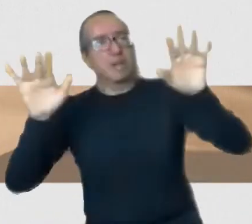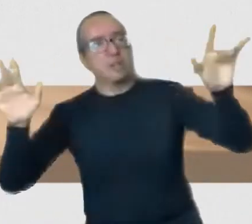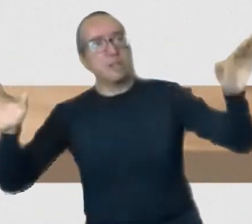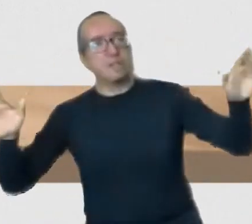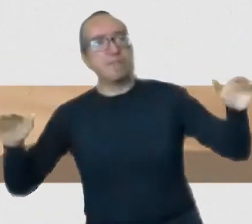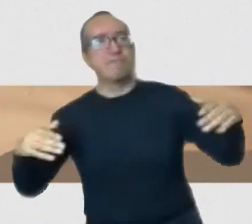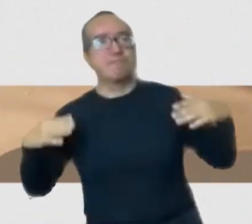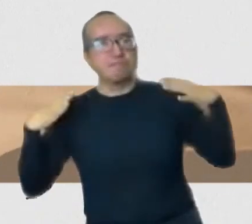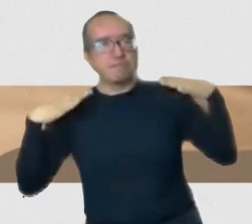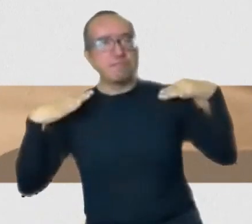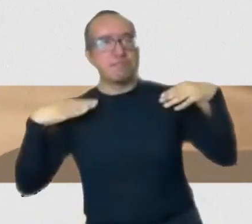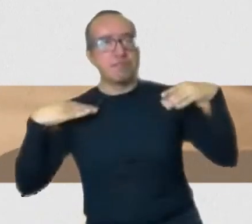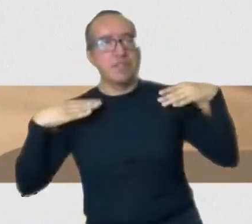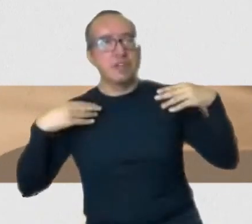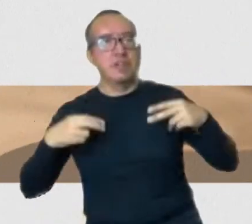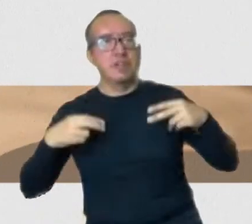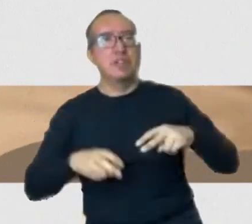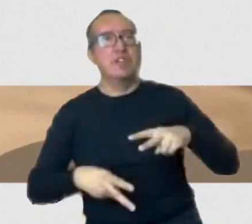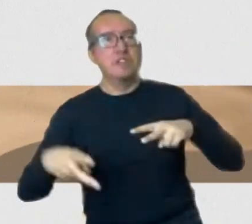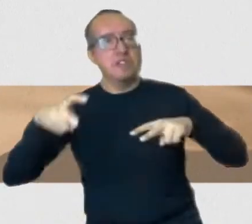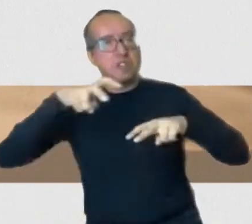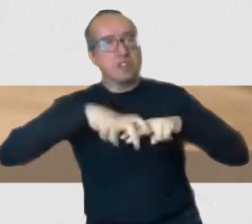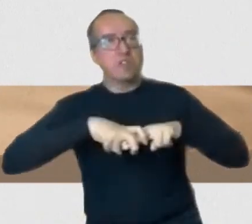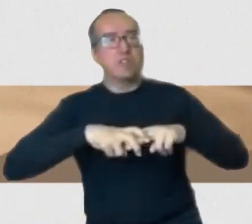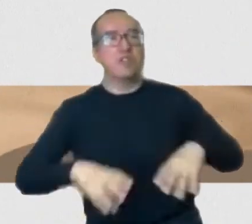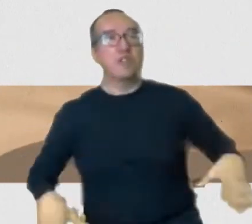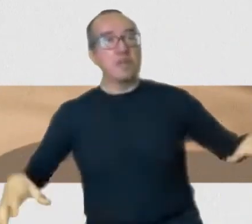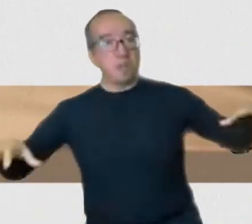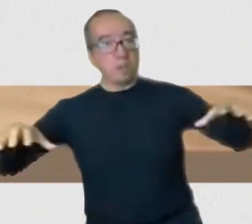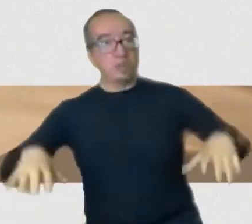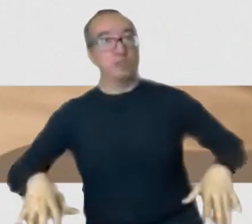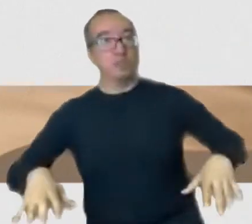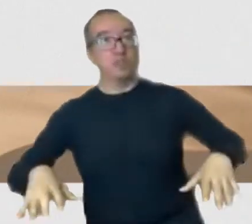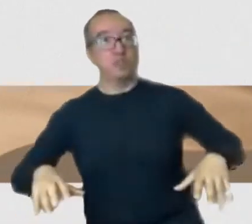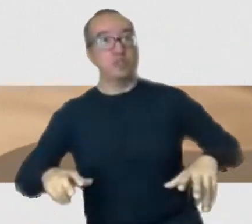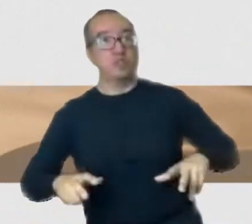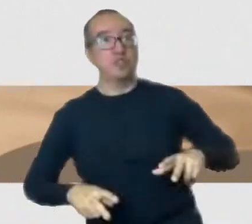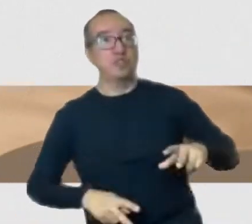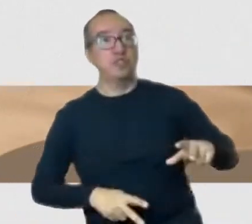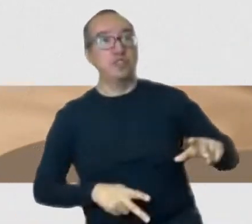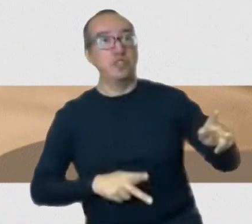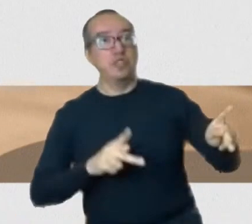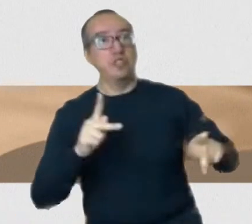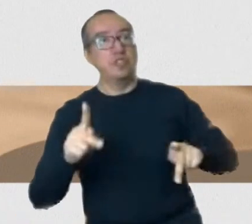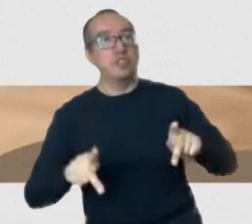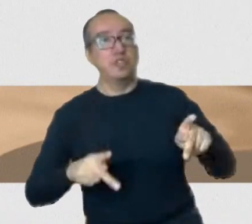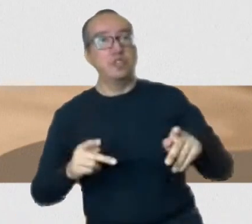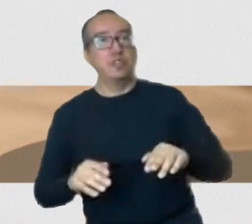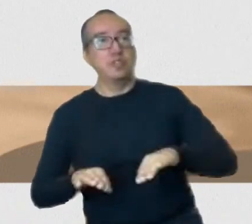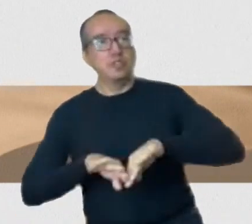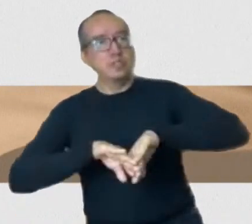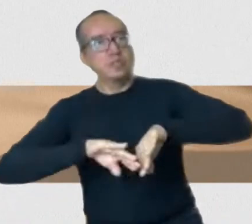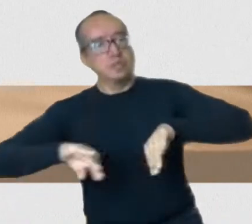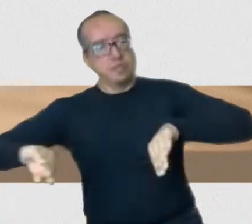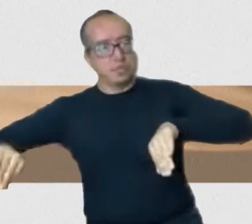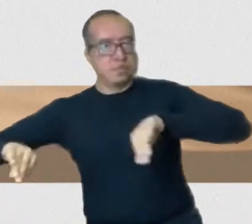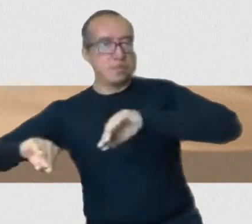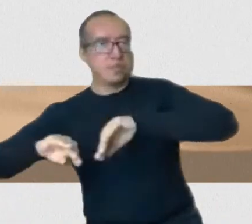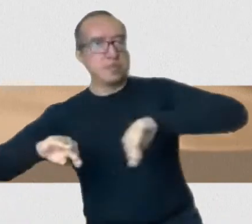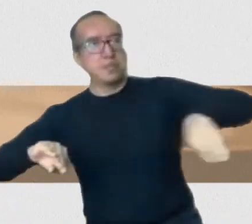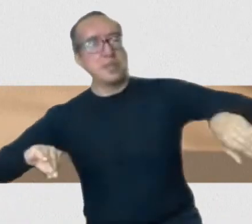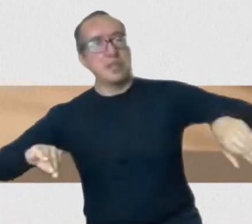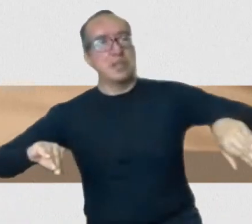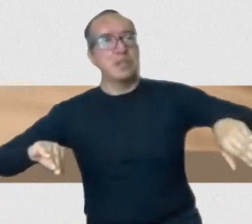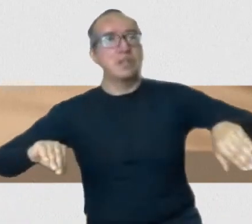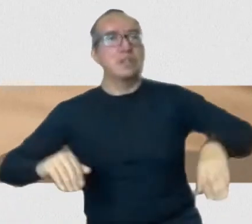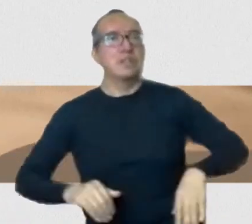serão reunidas diante dele, e ele separará umas das outras, como o pastor separa as ovelhas dos bodes. E colocará as